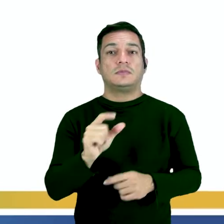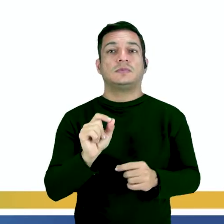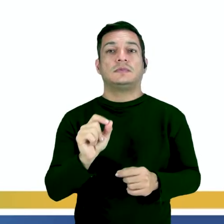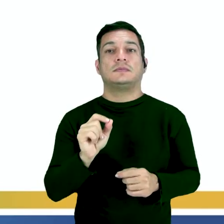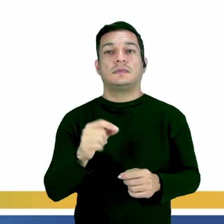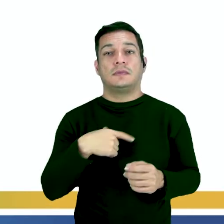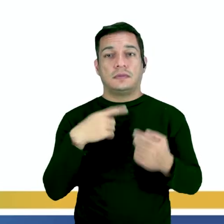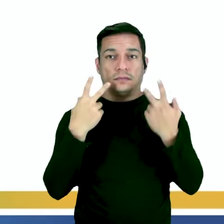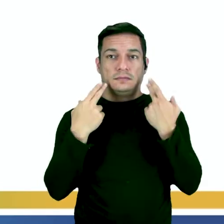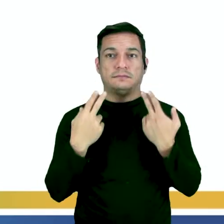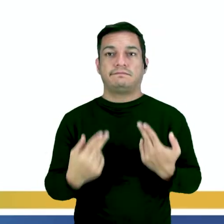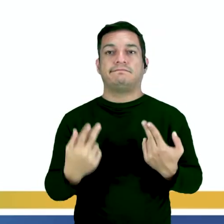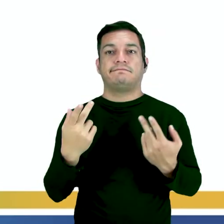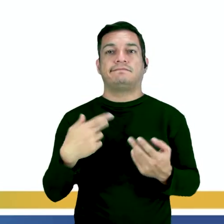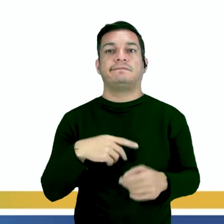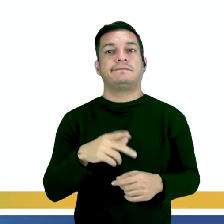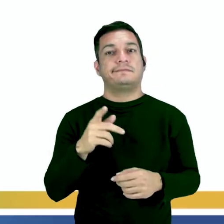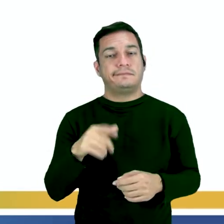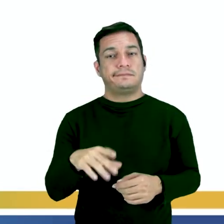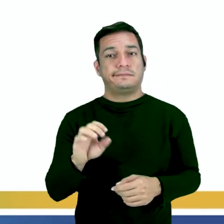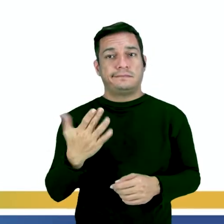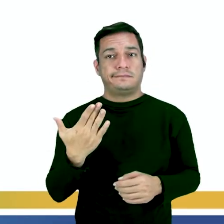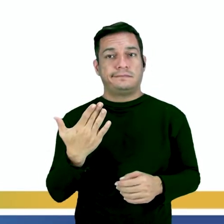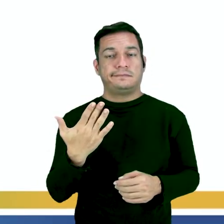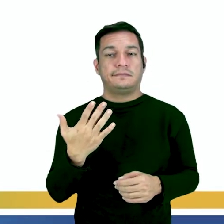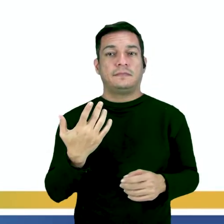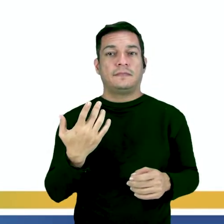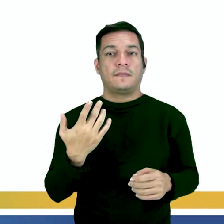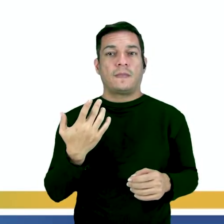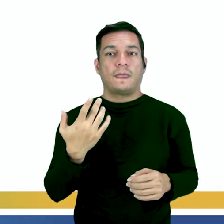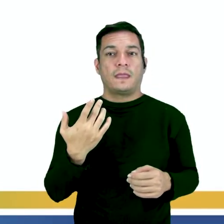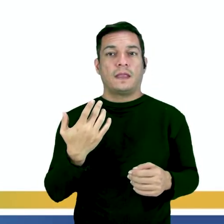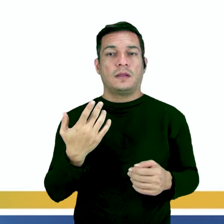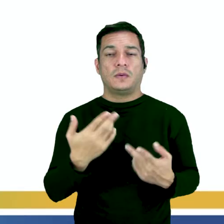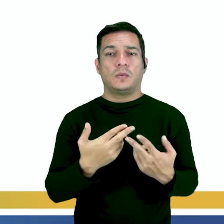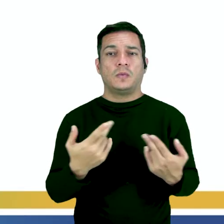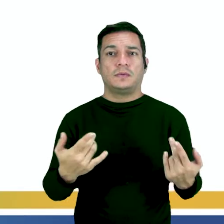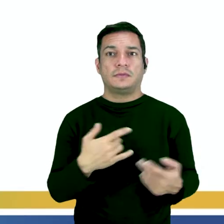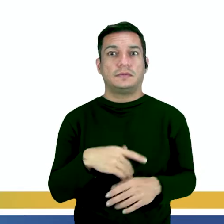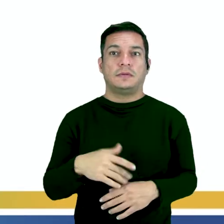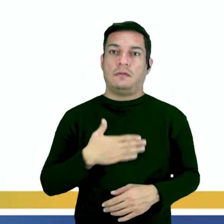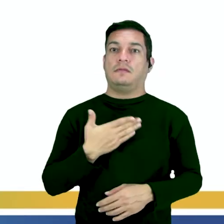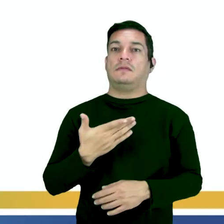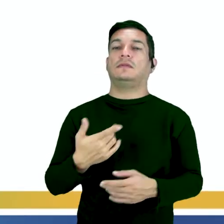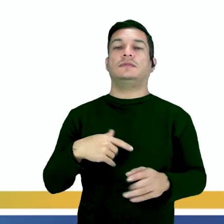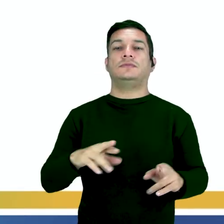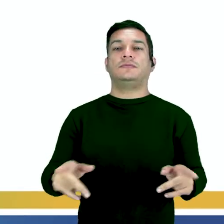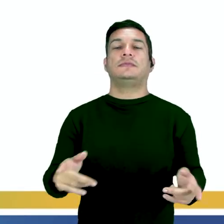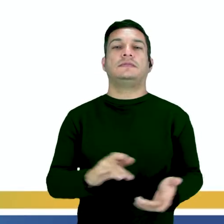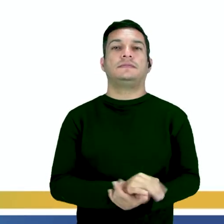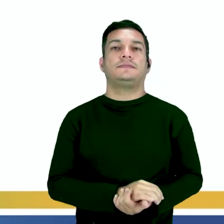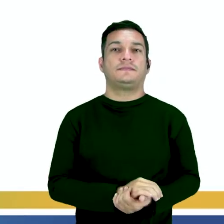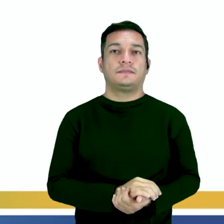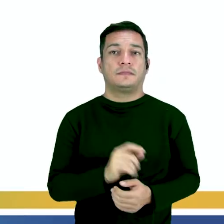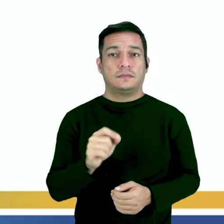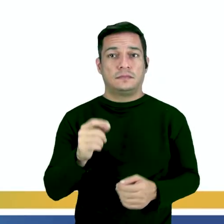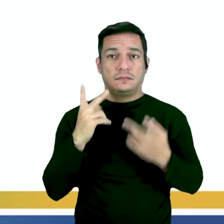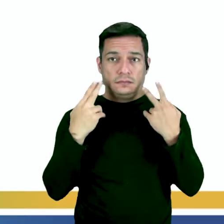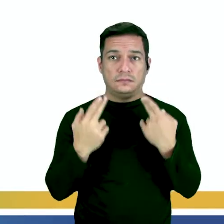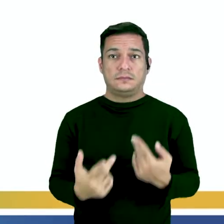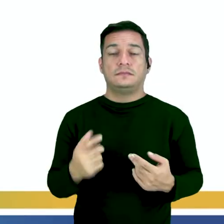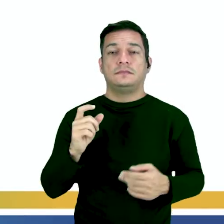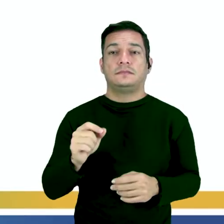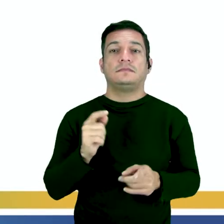que é comum, que é esperado, e de repente acontece algo inesperado, algo diferente. O que é comum?